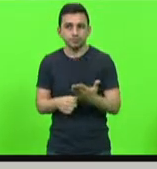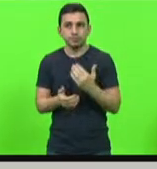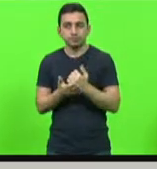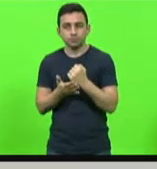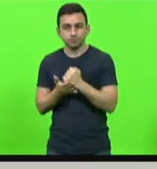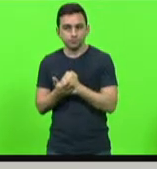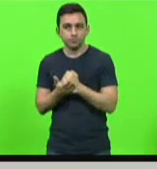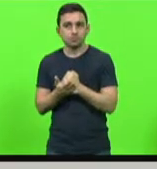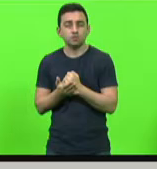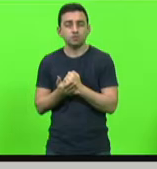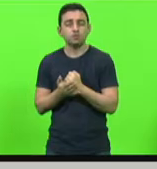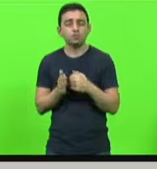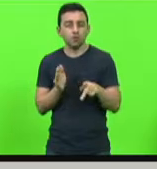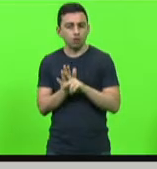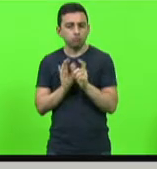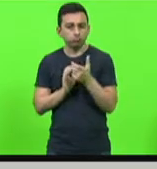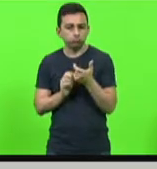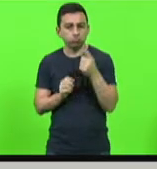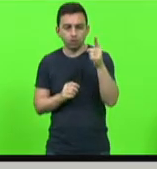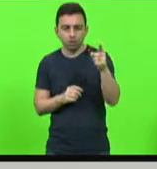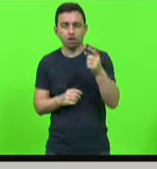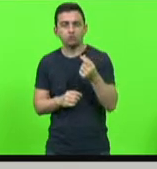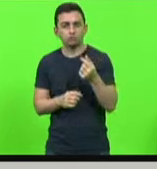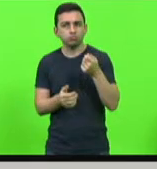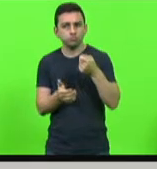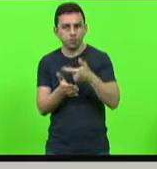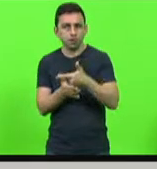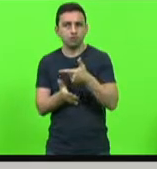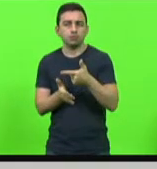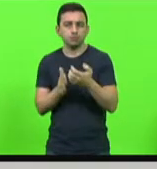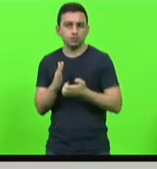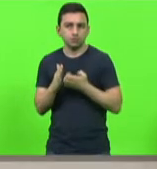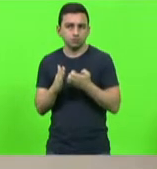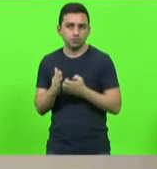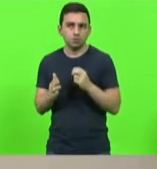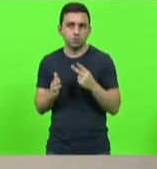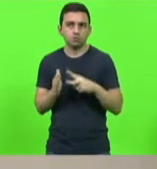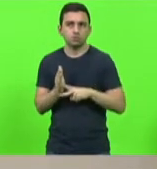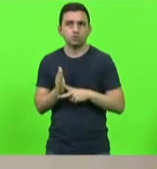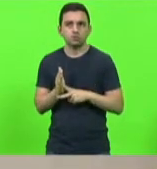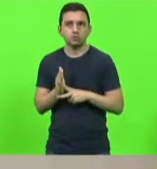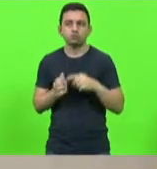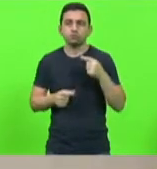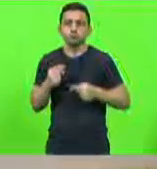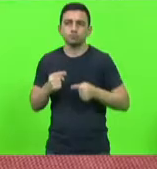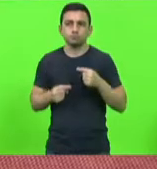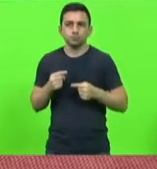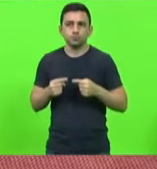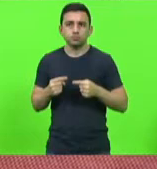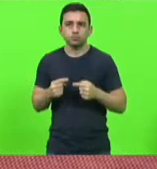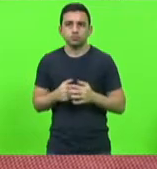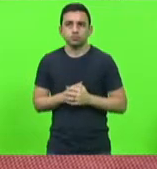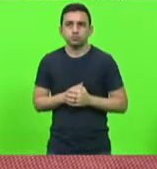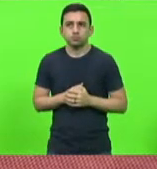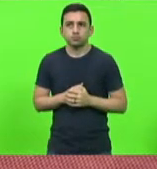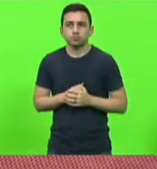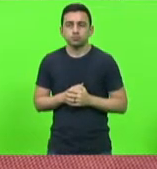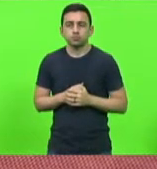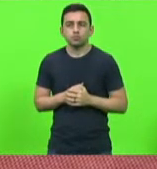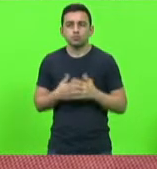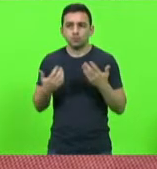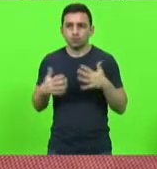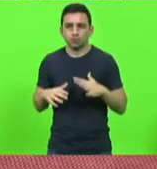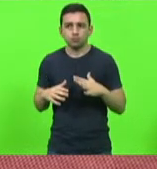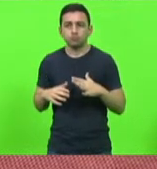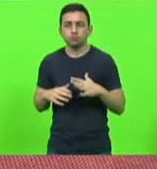de Vigilante para o empregador com custas exclusivamente da empresa ou do sindicato. Em discussão. Não havendo quem queira discutir, em votação.